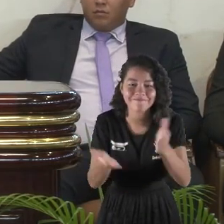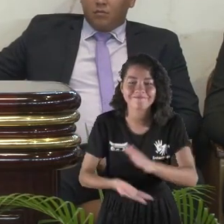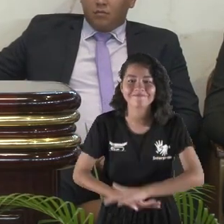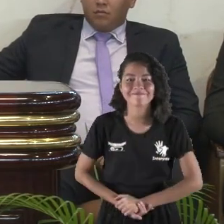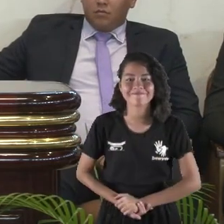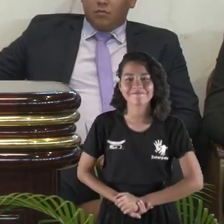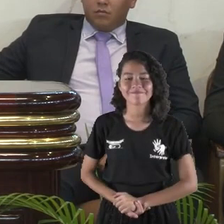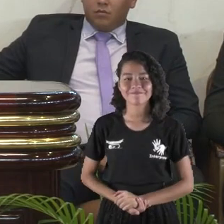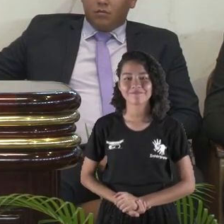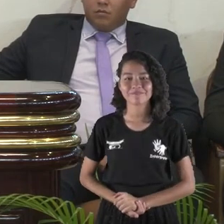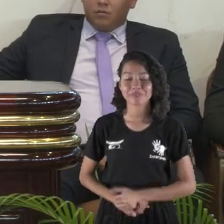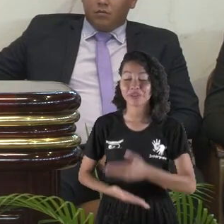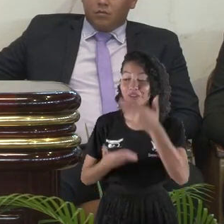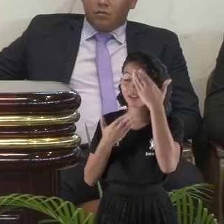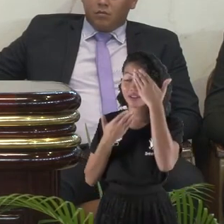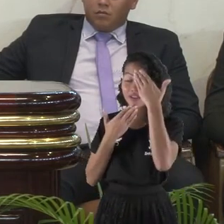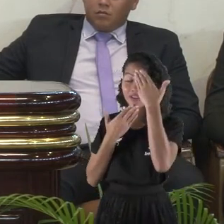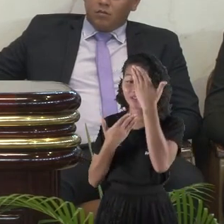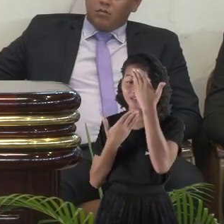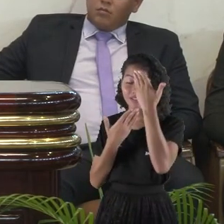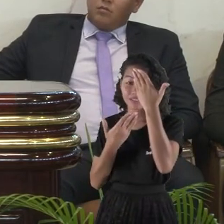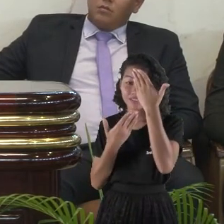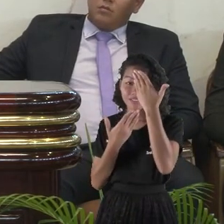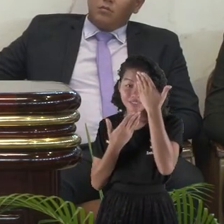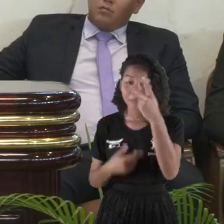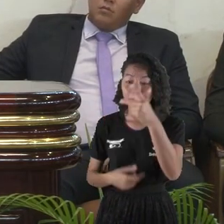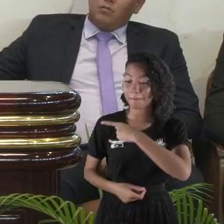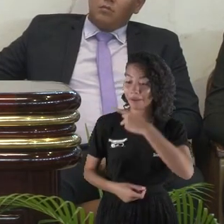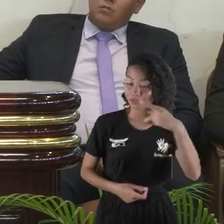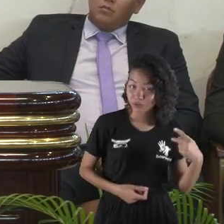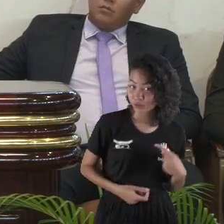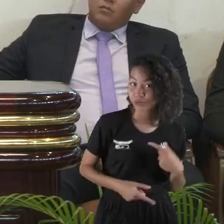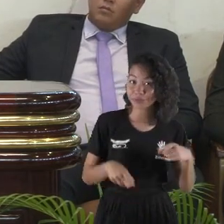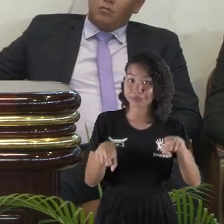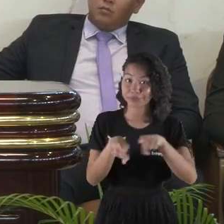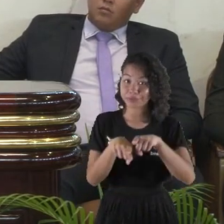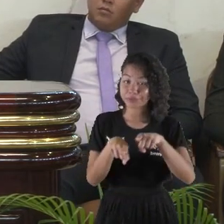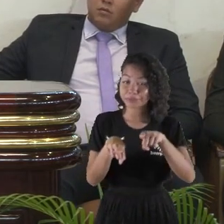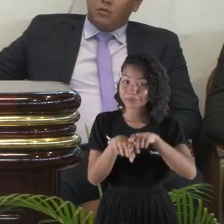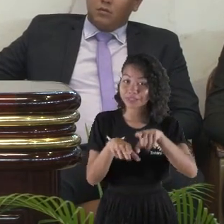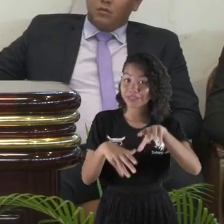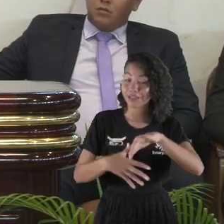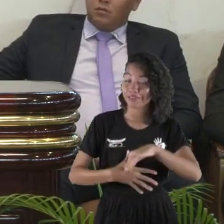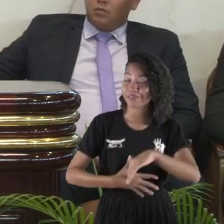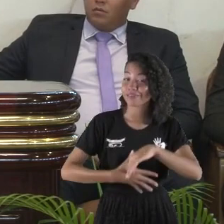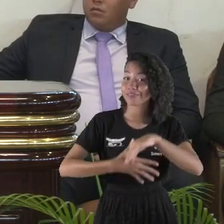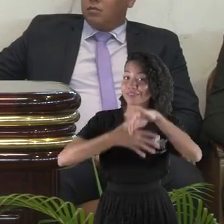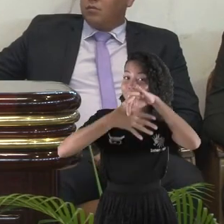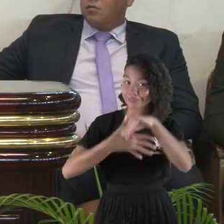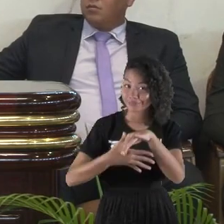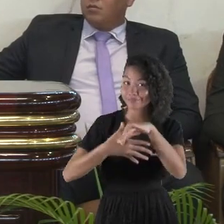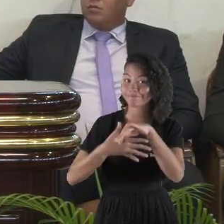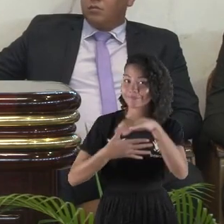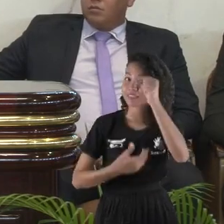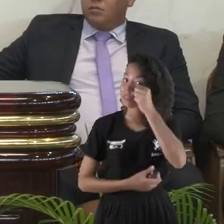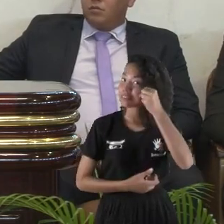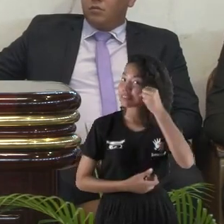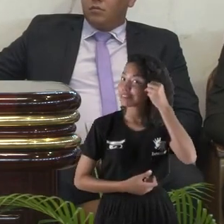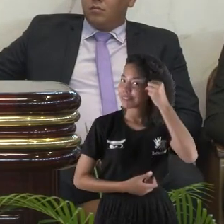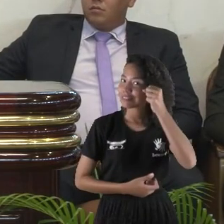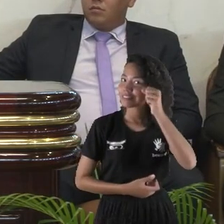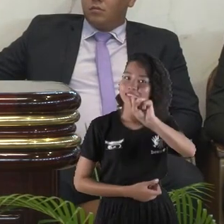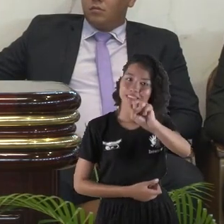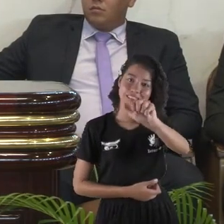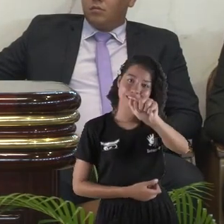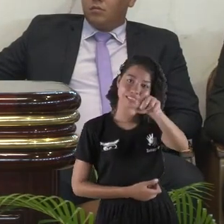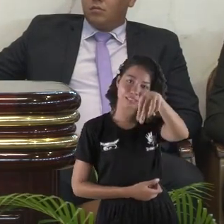já quero externar os meus agradecimentos ao pastor, nosso superintendente, pastor Samuel Gonçalves. Que